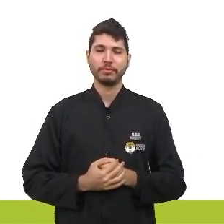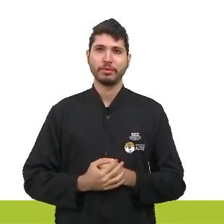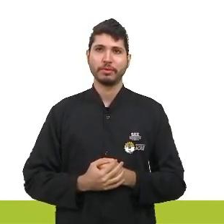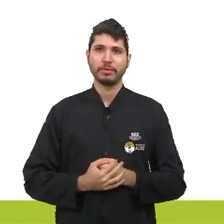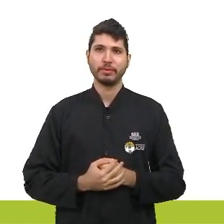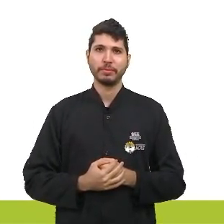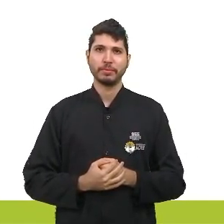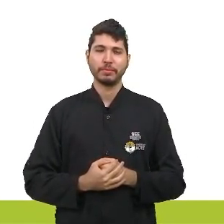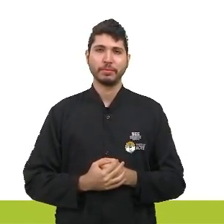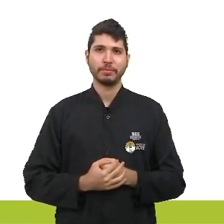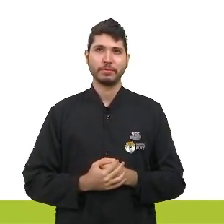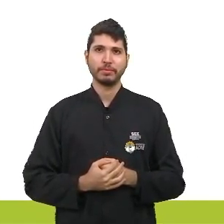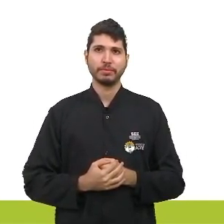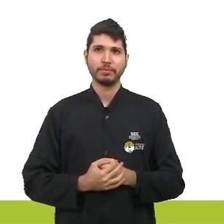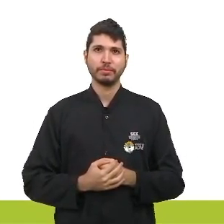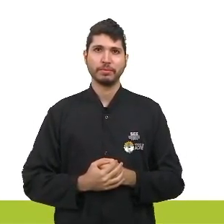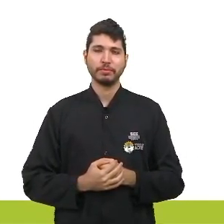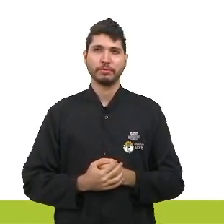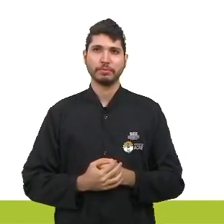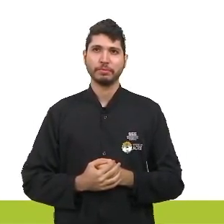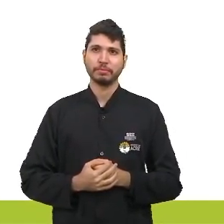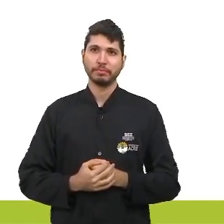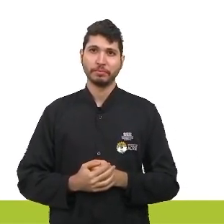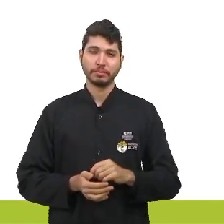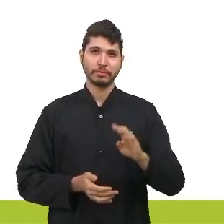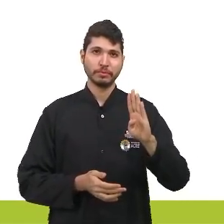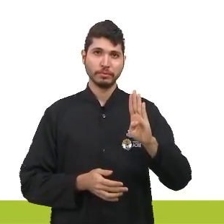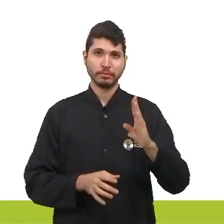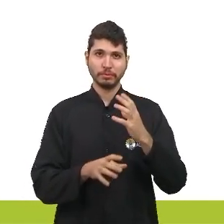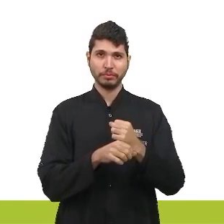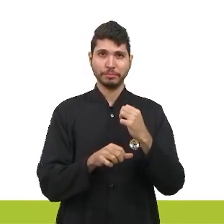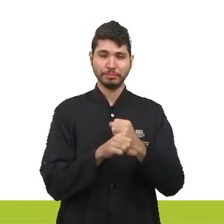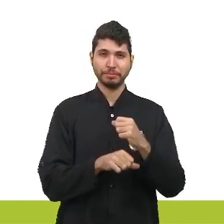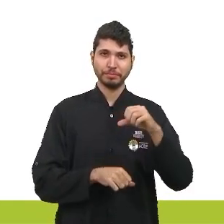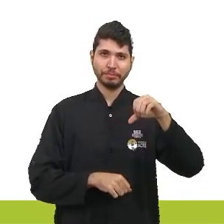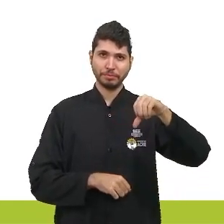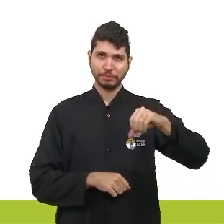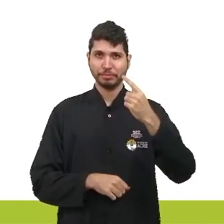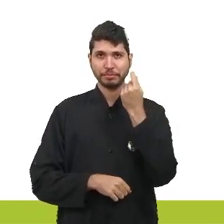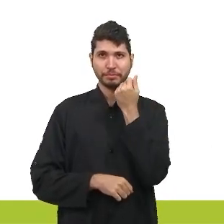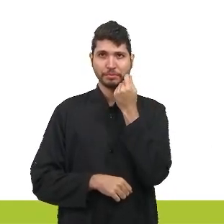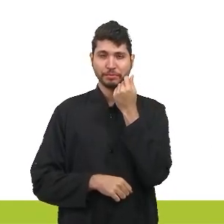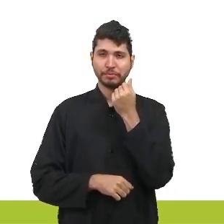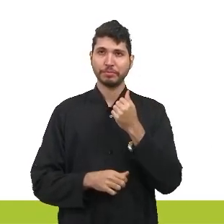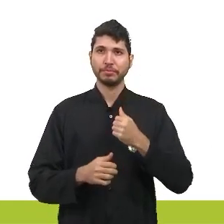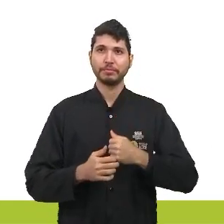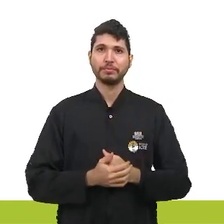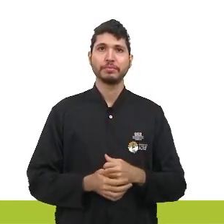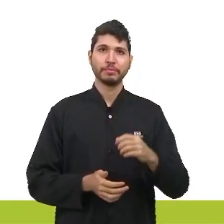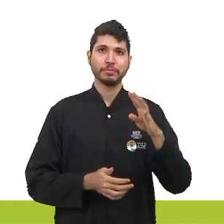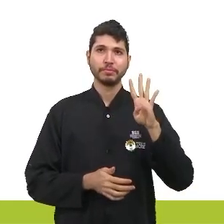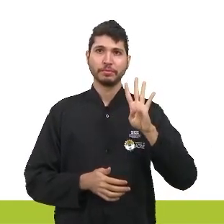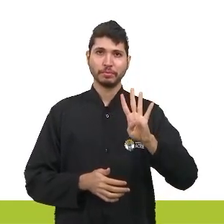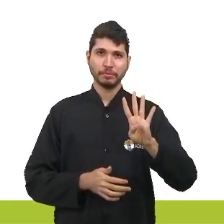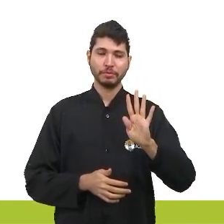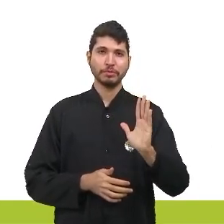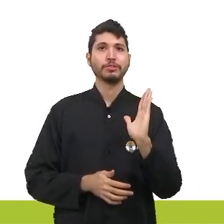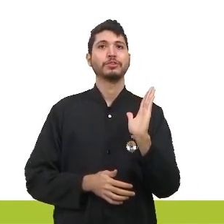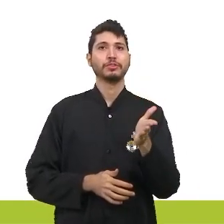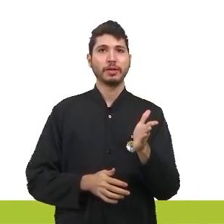No B, por enquanto, há um total de 9 lápis, dos quais 4